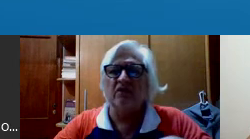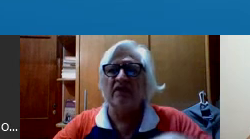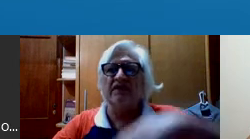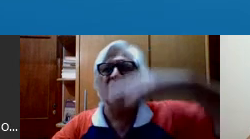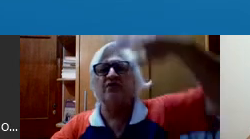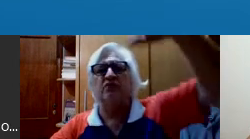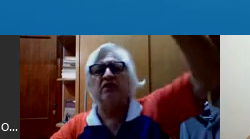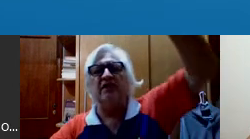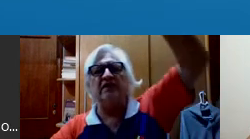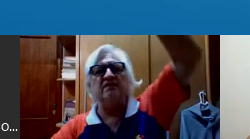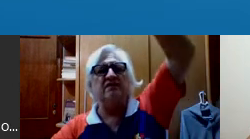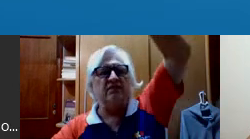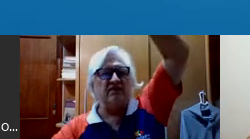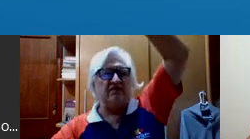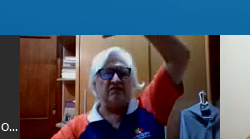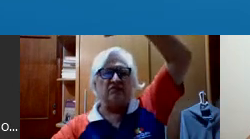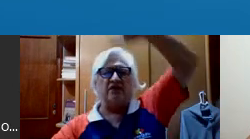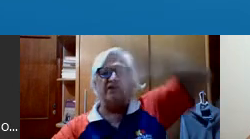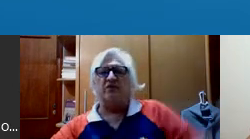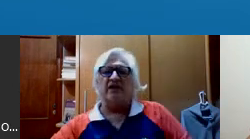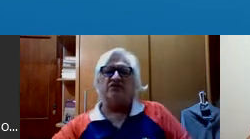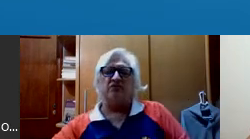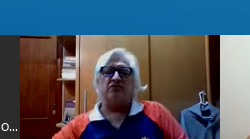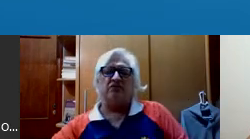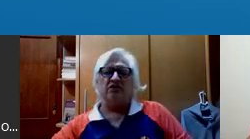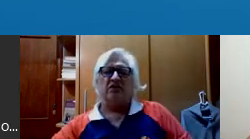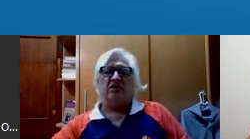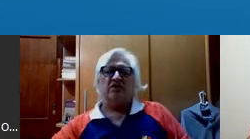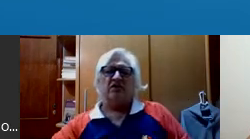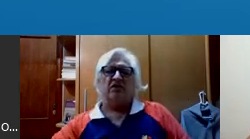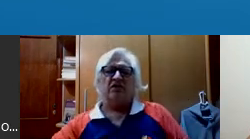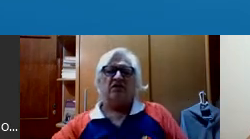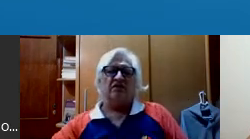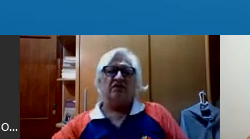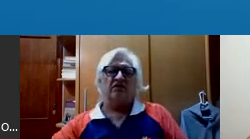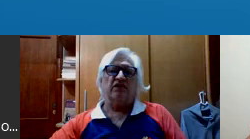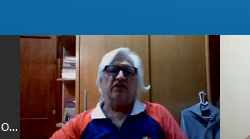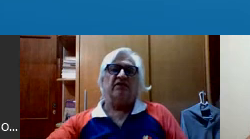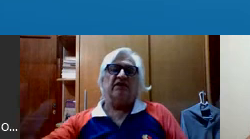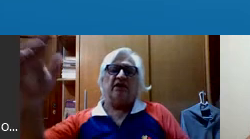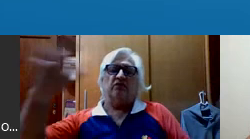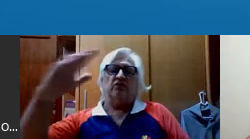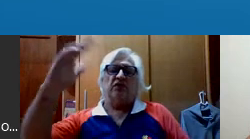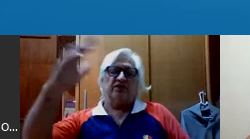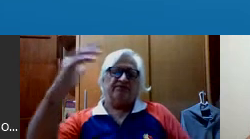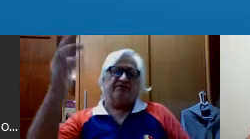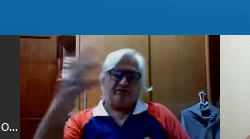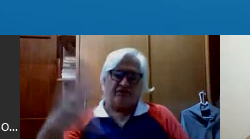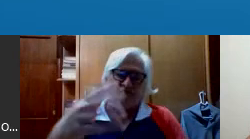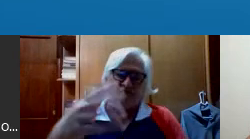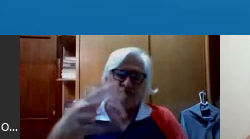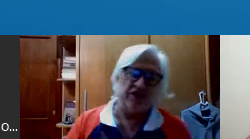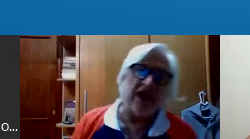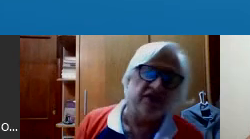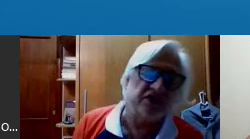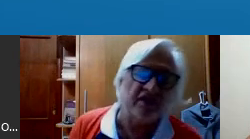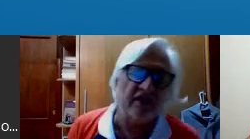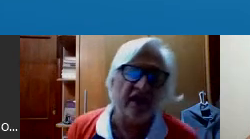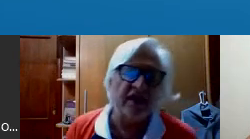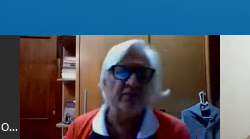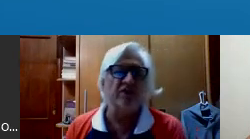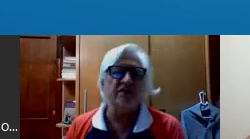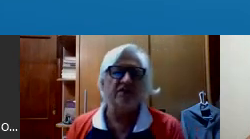Alta não é temperatura lá em cima, no caso do aço. Você tem uma temperatura